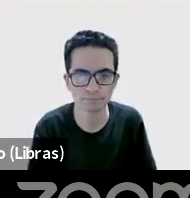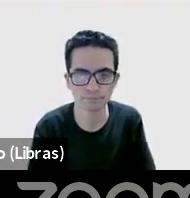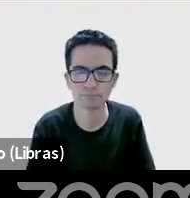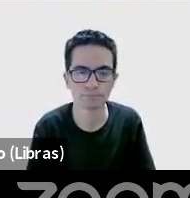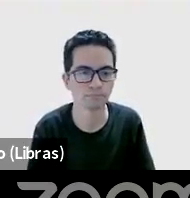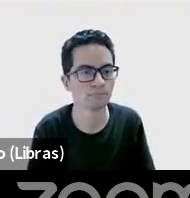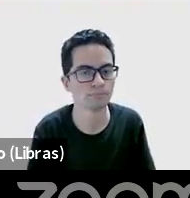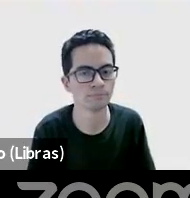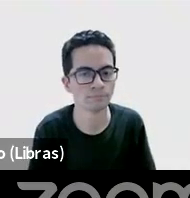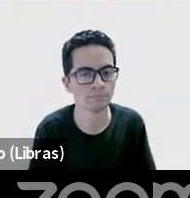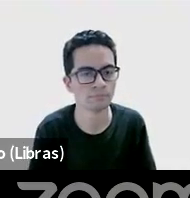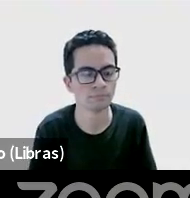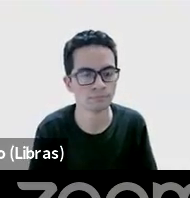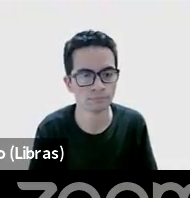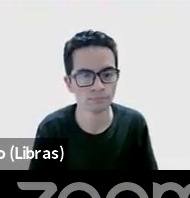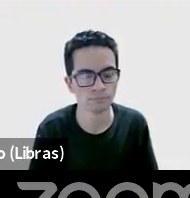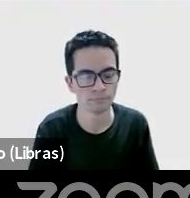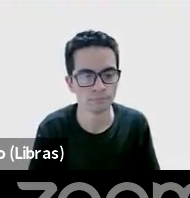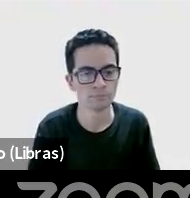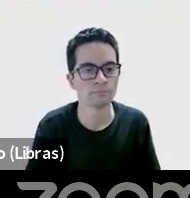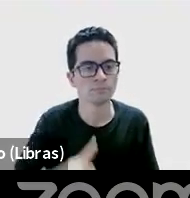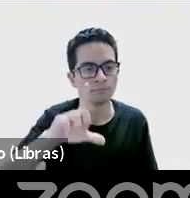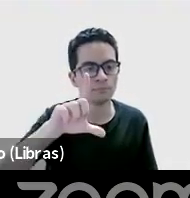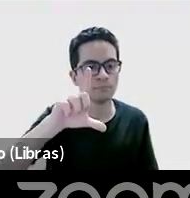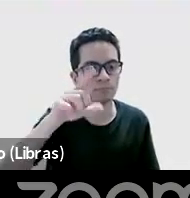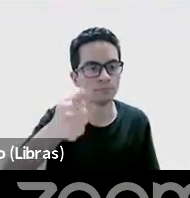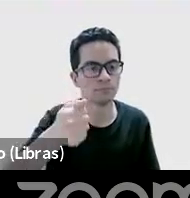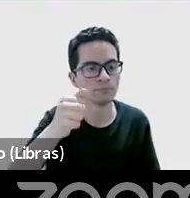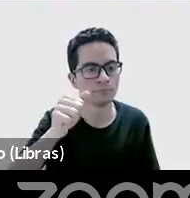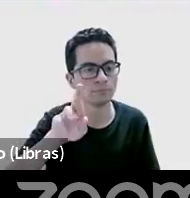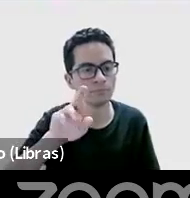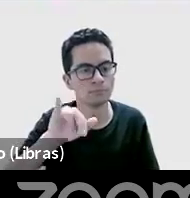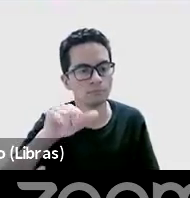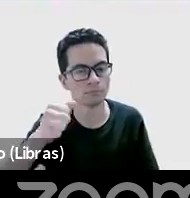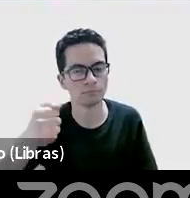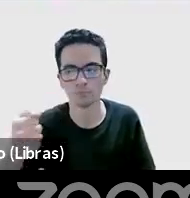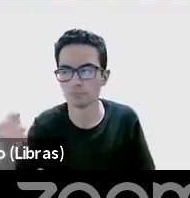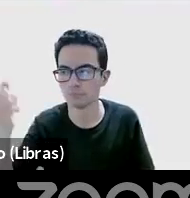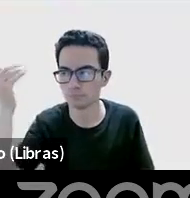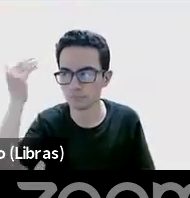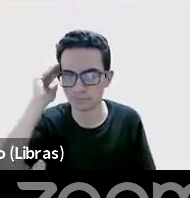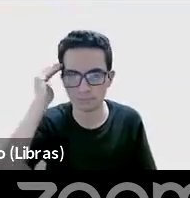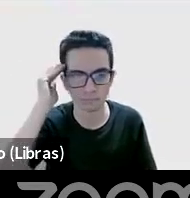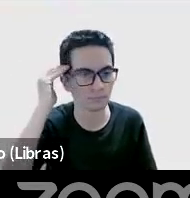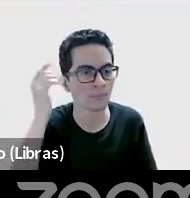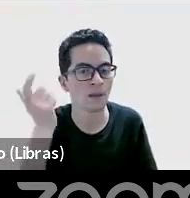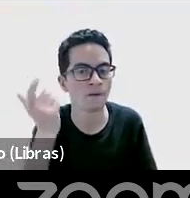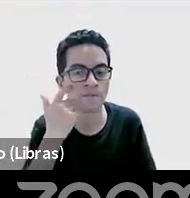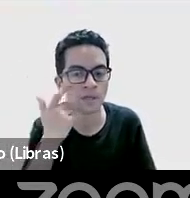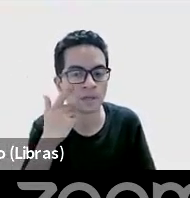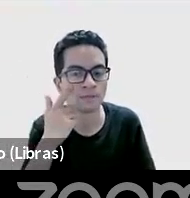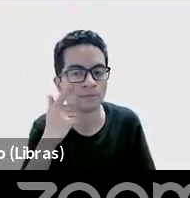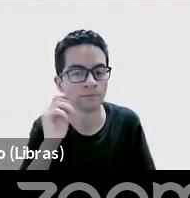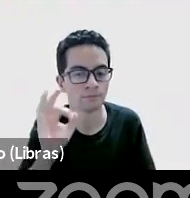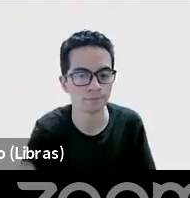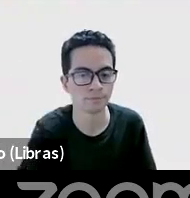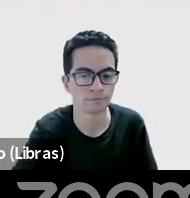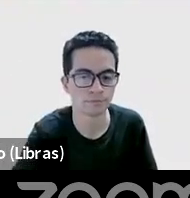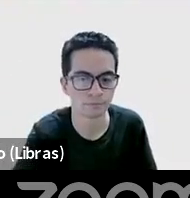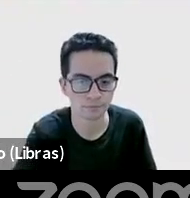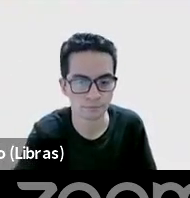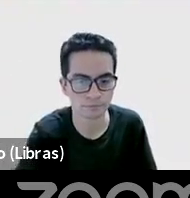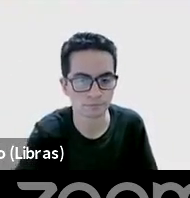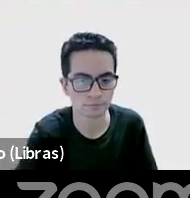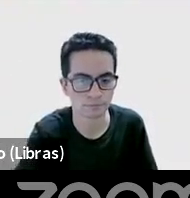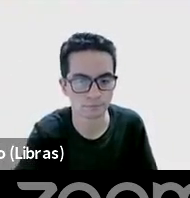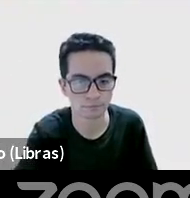a questão que você trouxe também, né, Larissa, sobre a questão isso se refere à questão anterior, né, da competência simbólica, né,